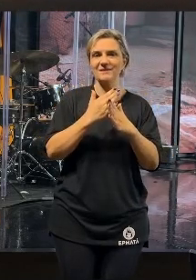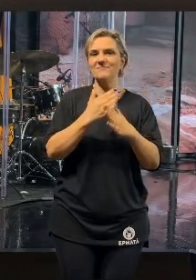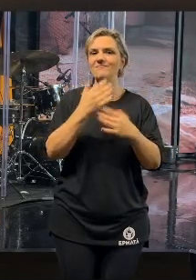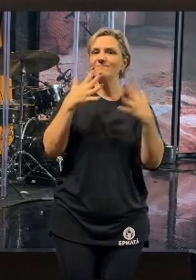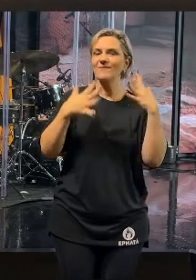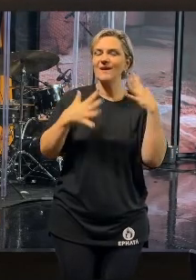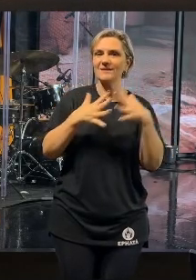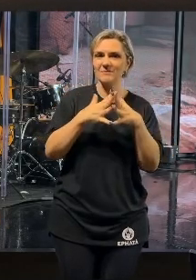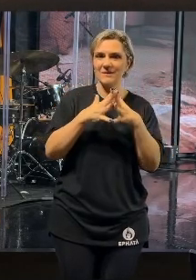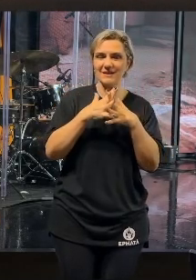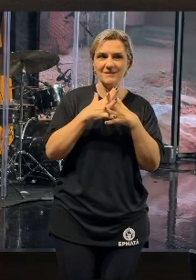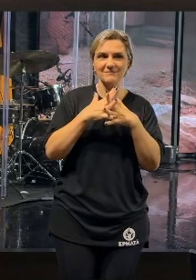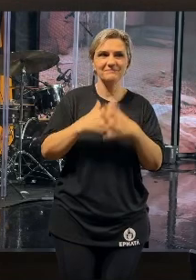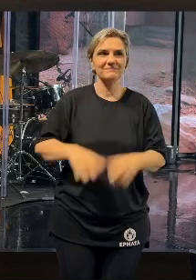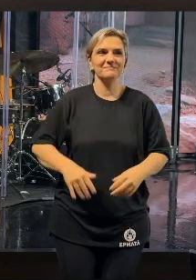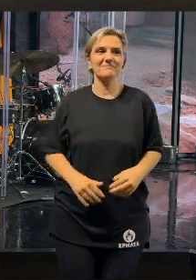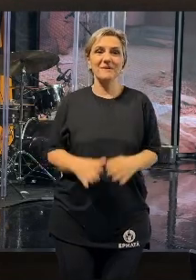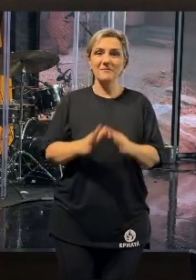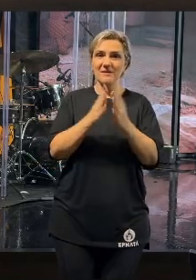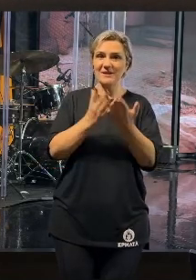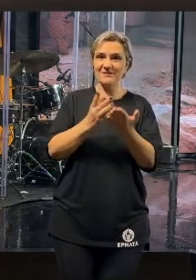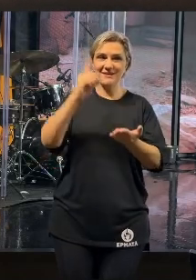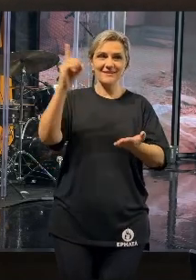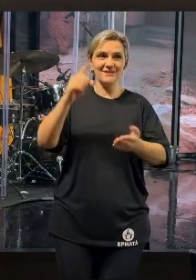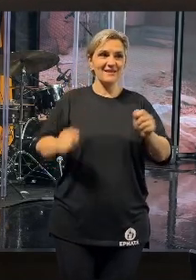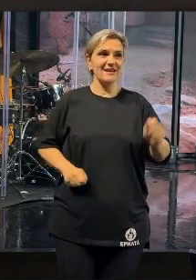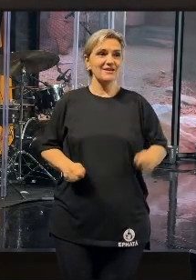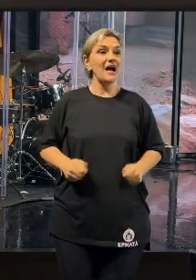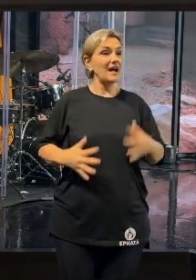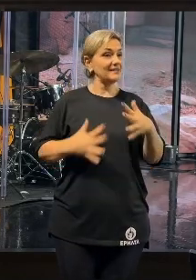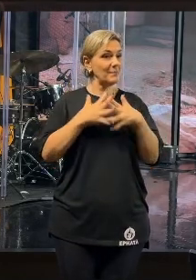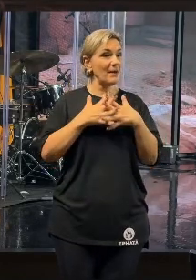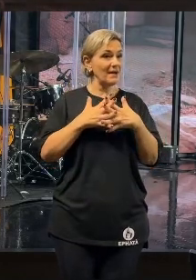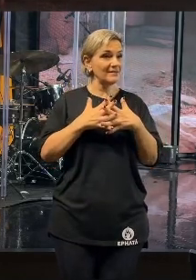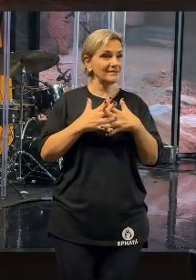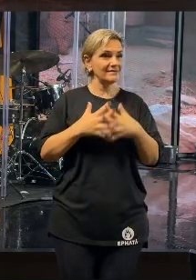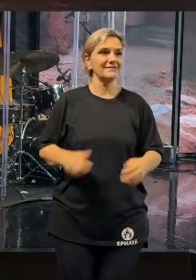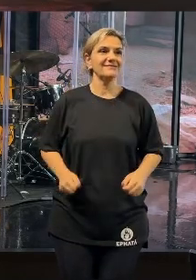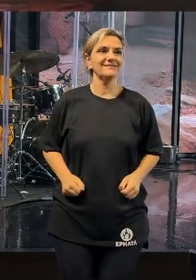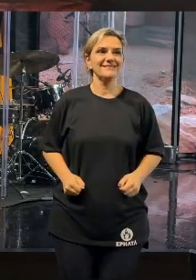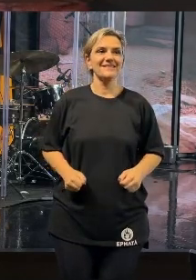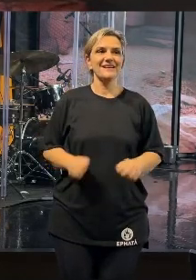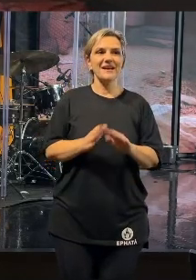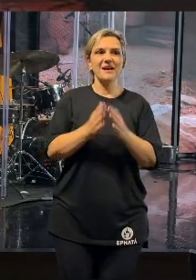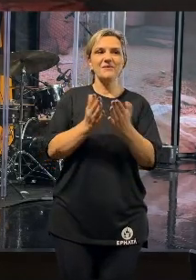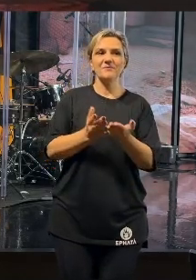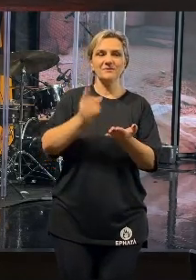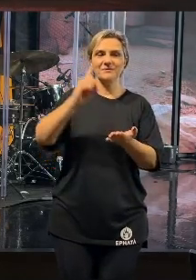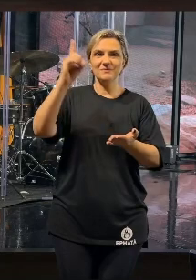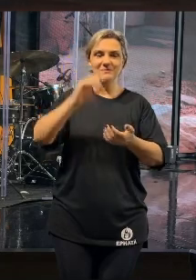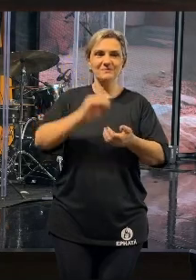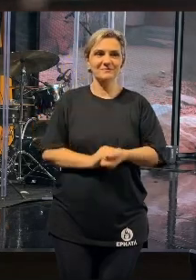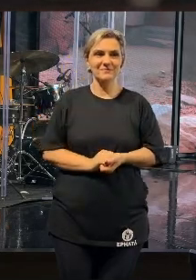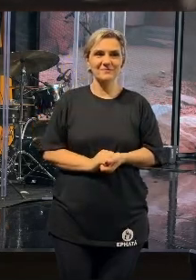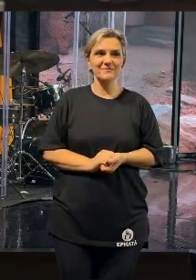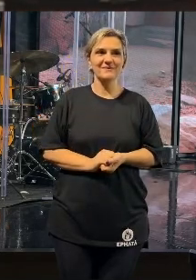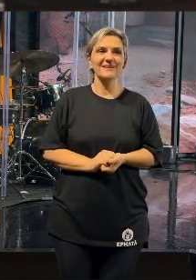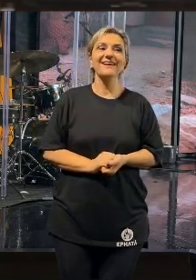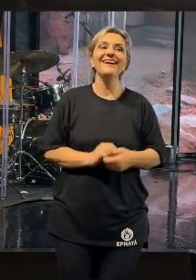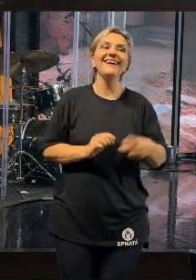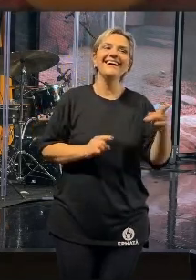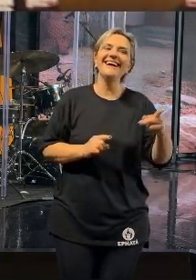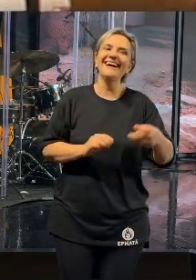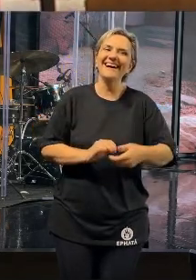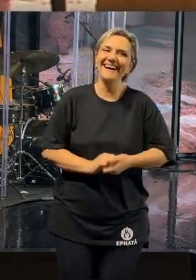Abre comigo no livro de Atos, capítulo 16. Ai Jesus, a partir do versículo 16